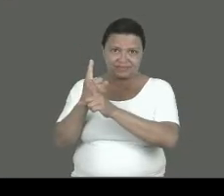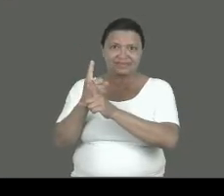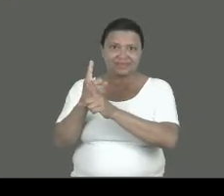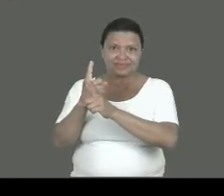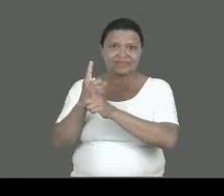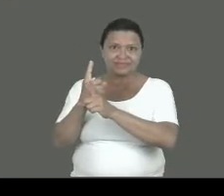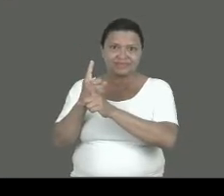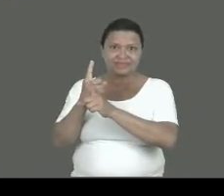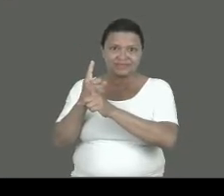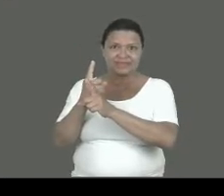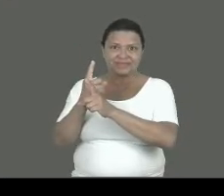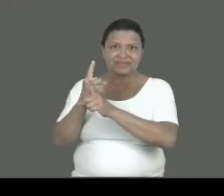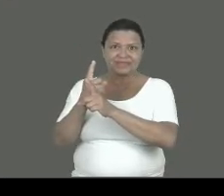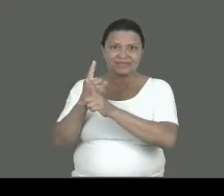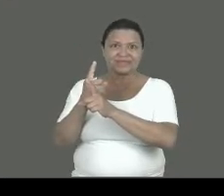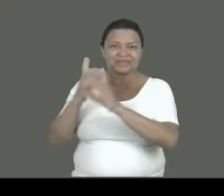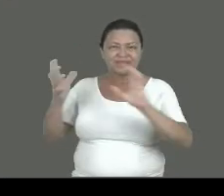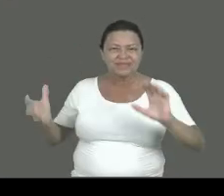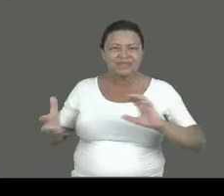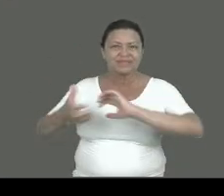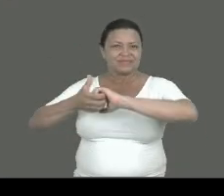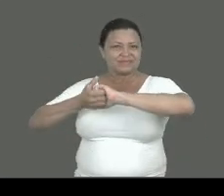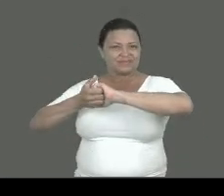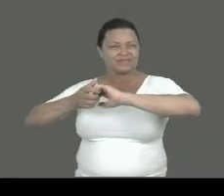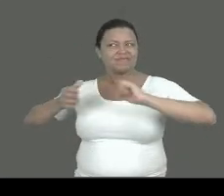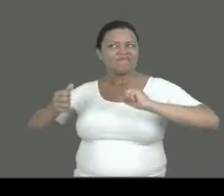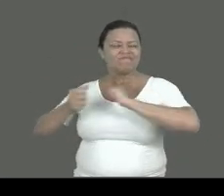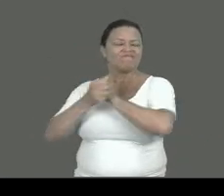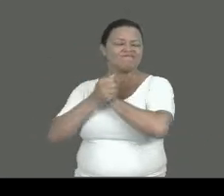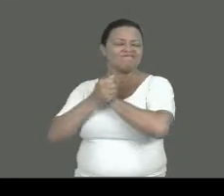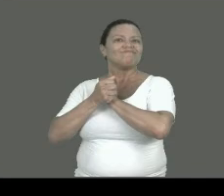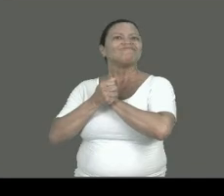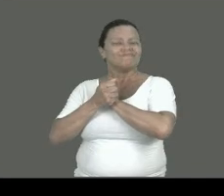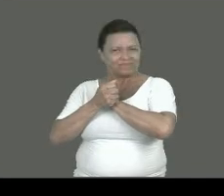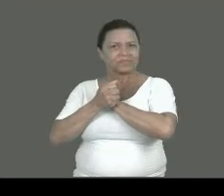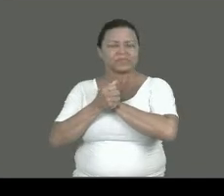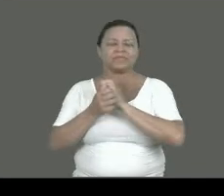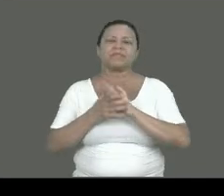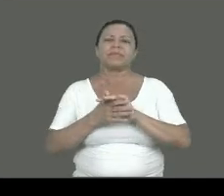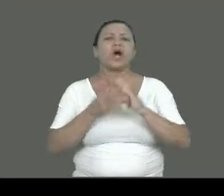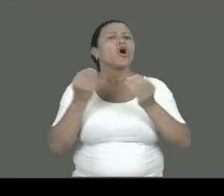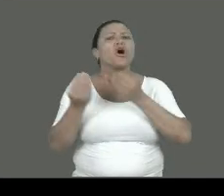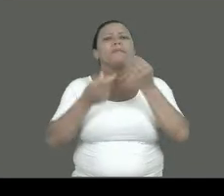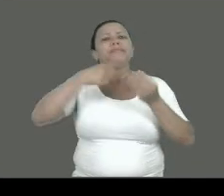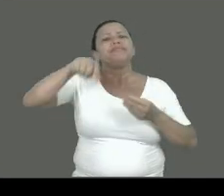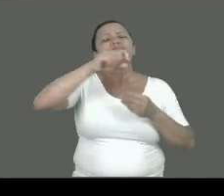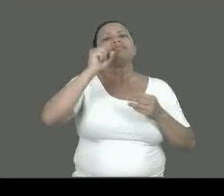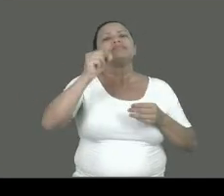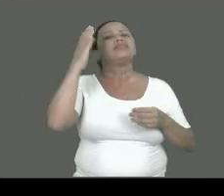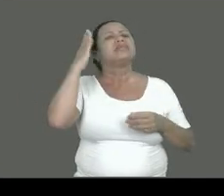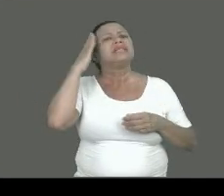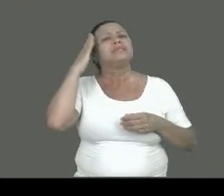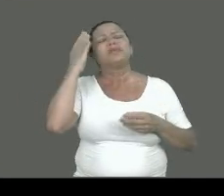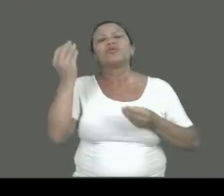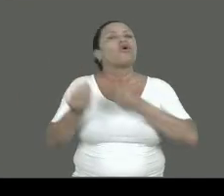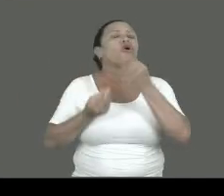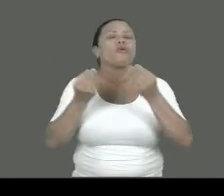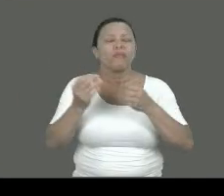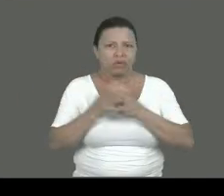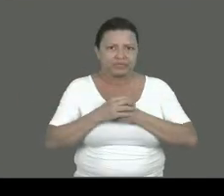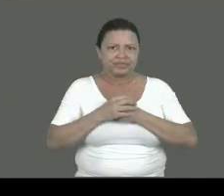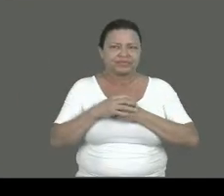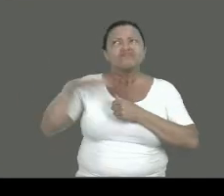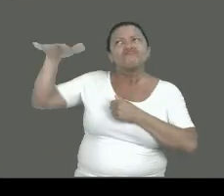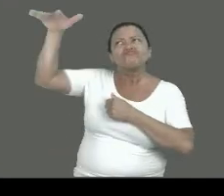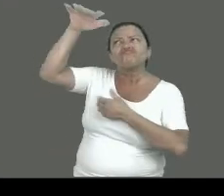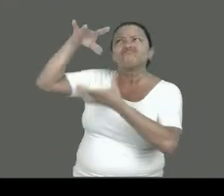darmos esse tal abraço tão gostoso. Bom, e como é que a gente pode ficar sabendo como é o mundo